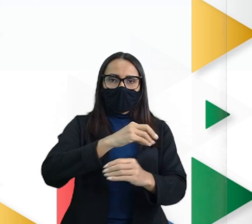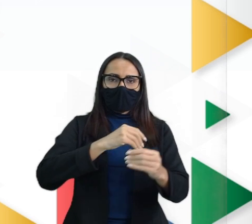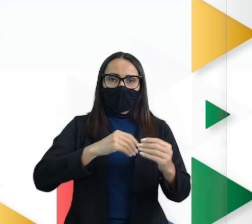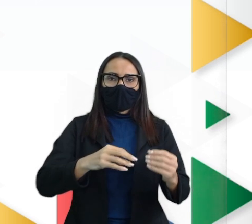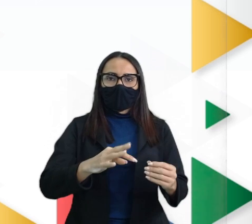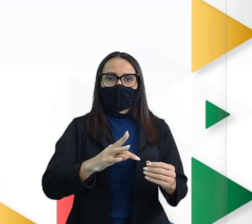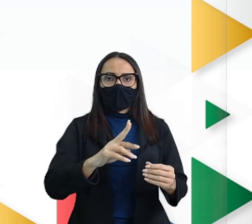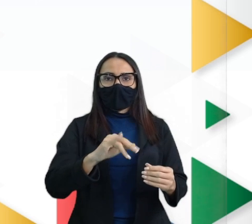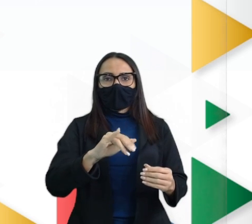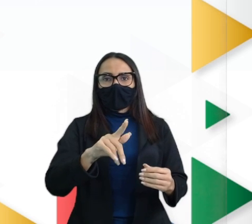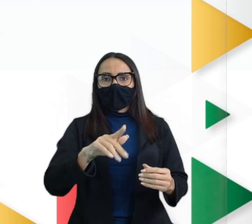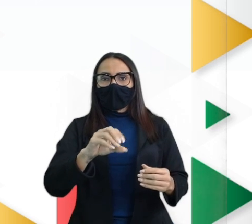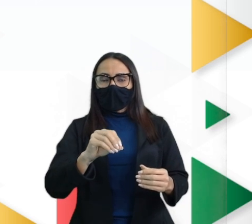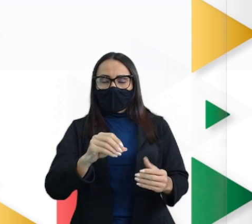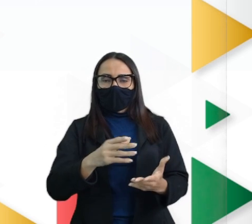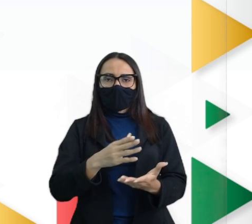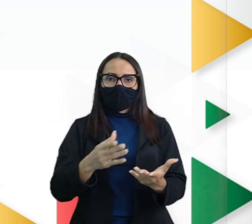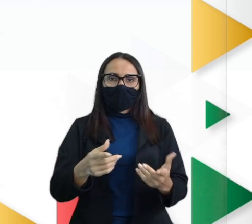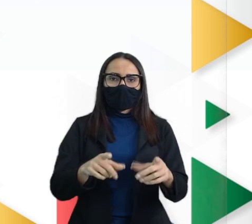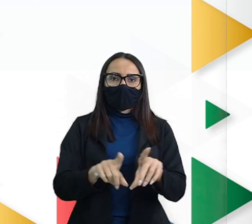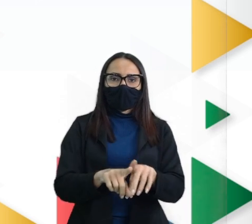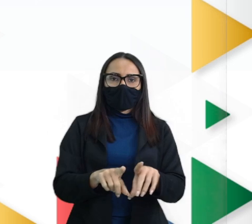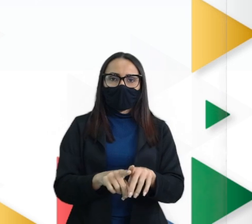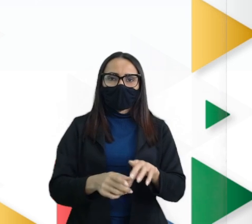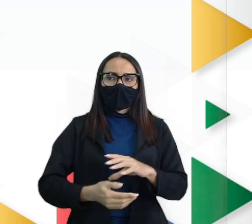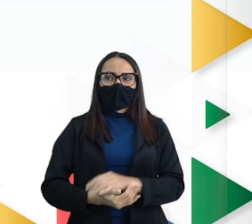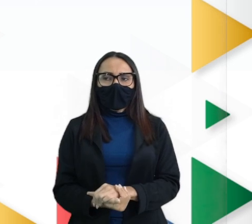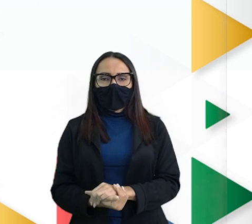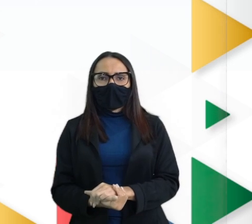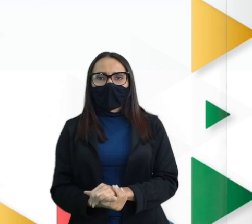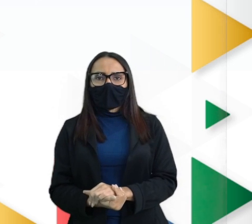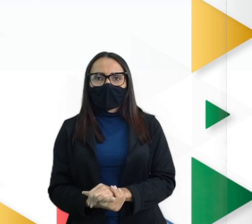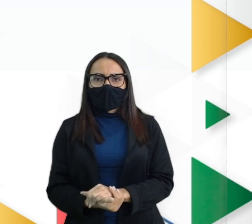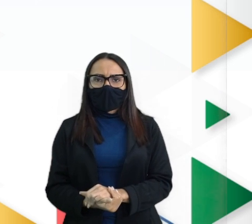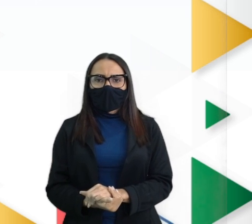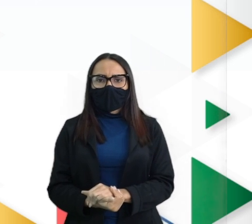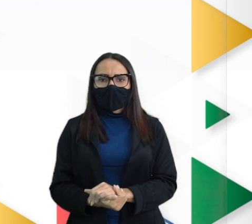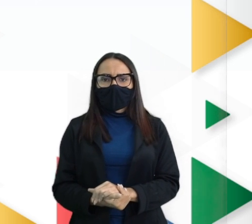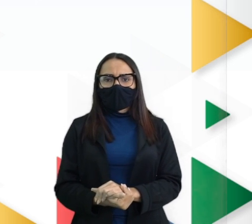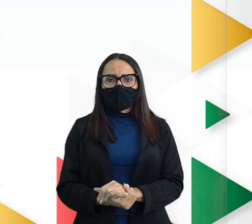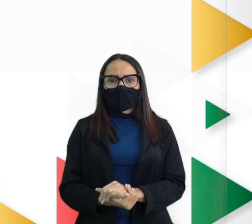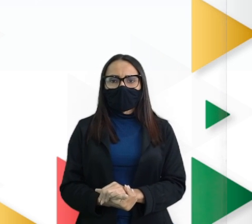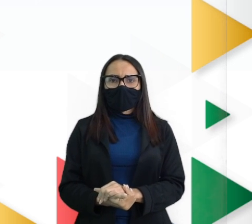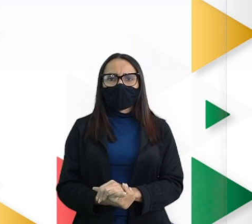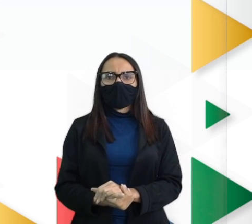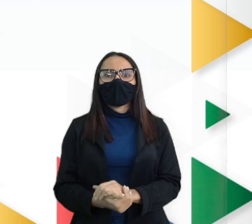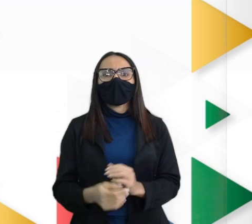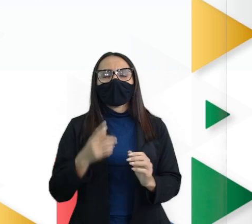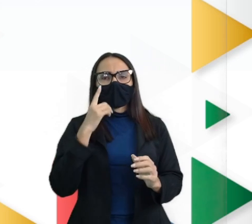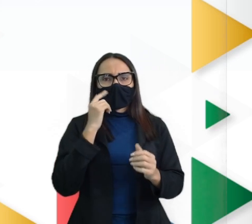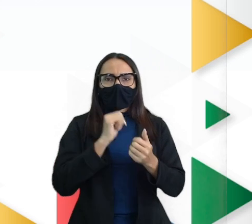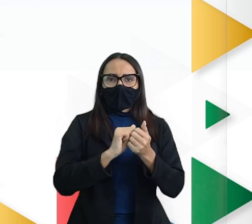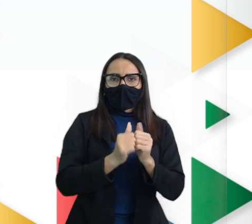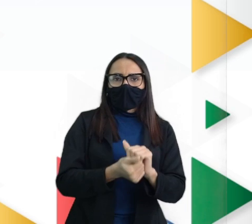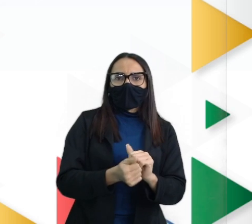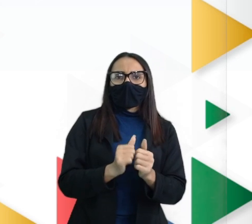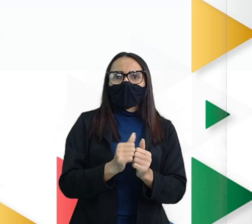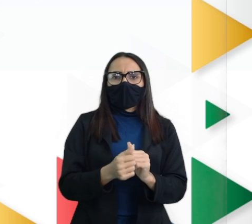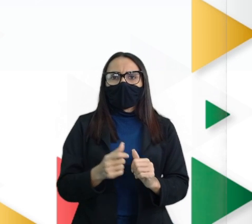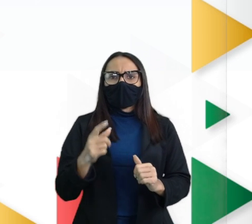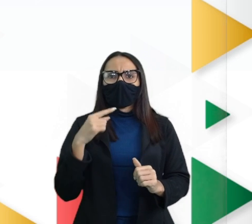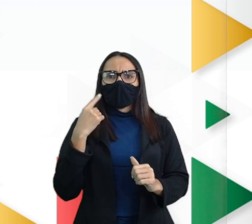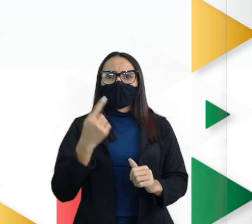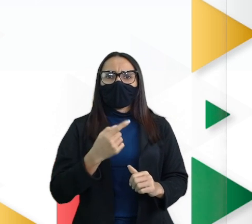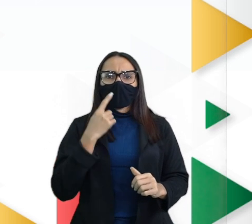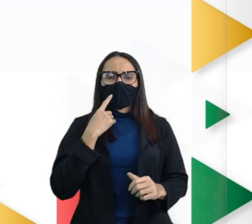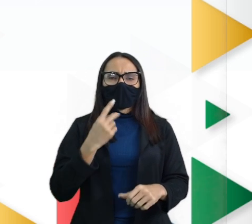lá a coleta assim dos trigos ali. E assim, a mão cheia de grãos, que pode ser arroz, é arroz? É. E a nossa